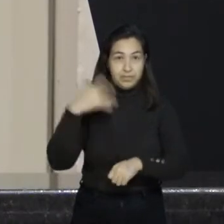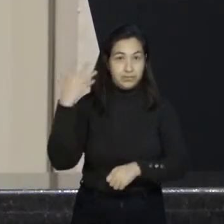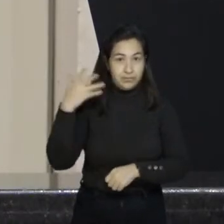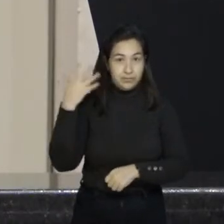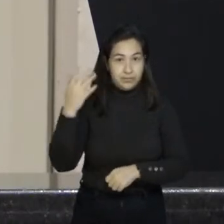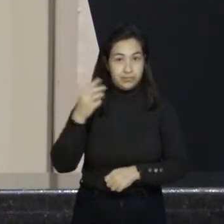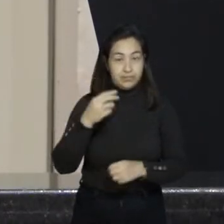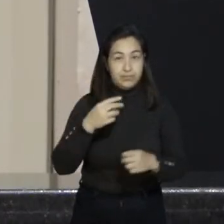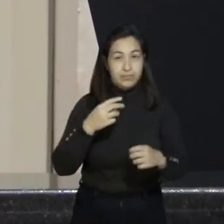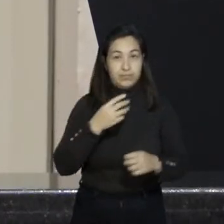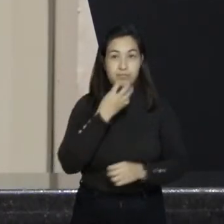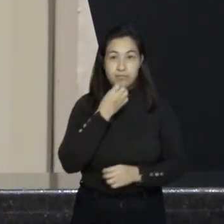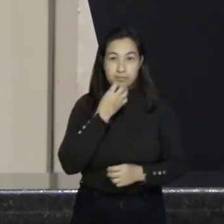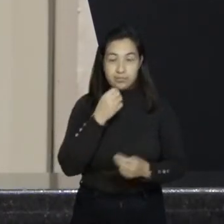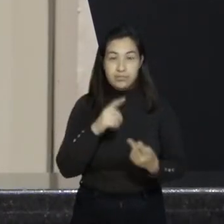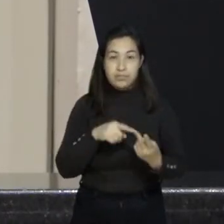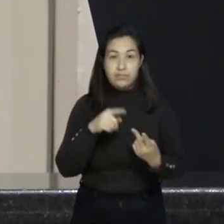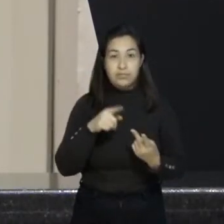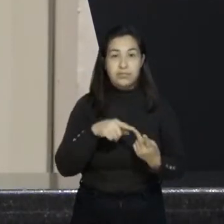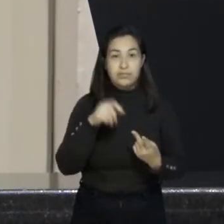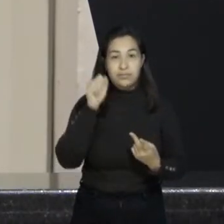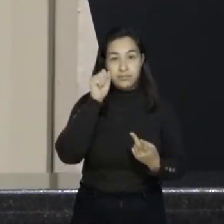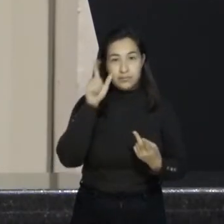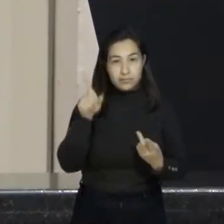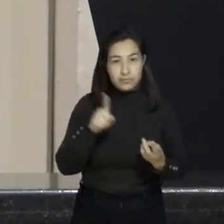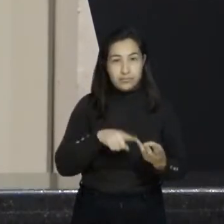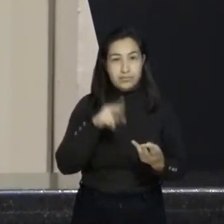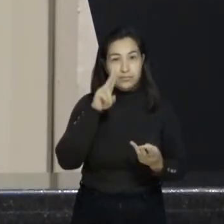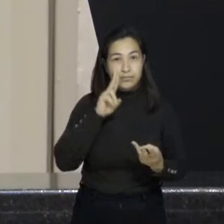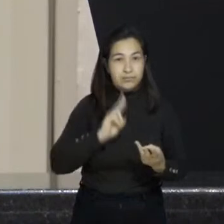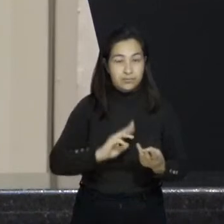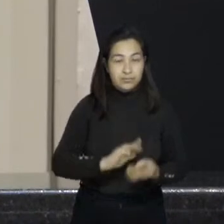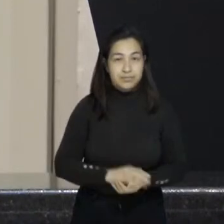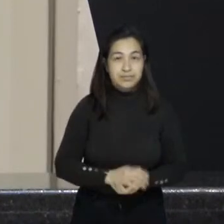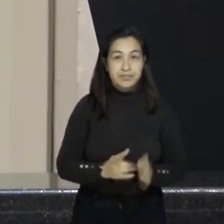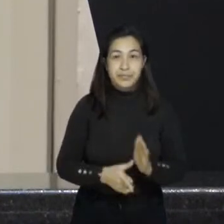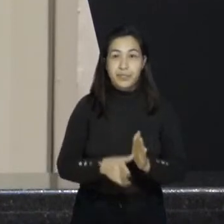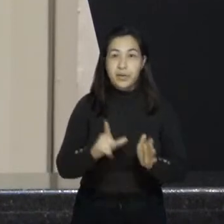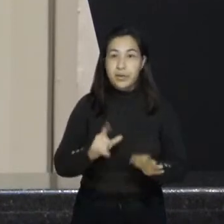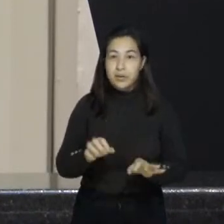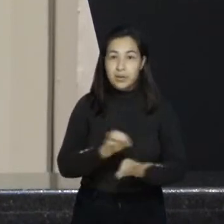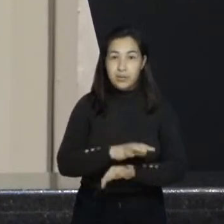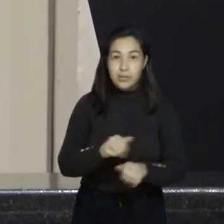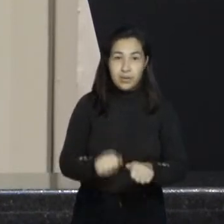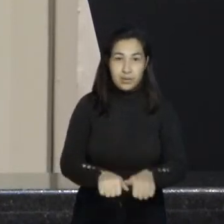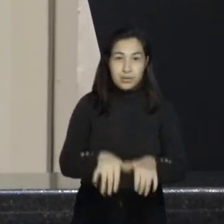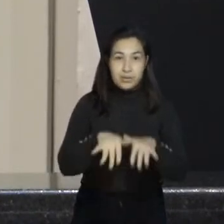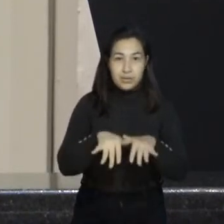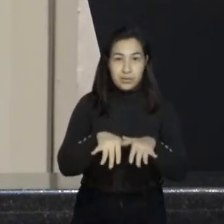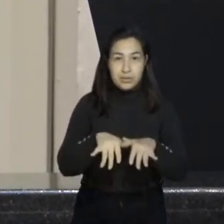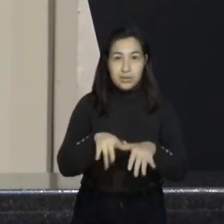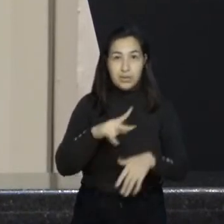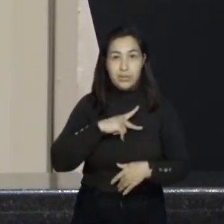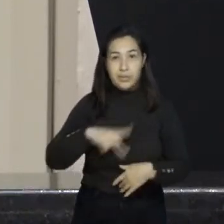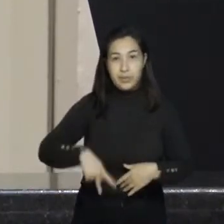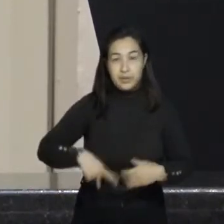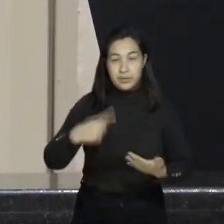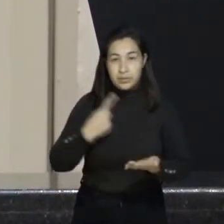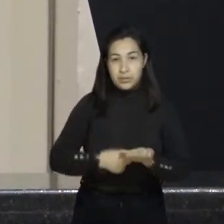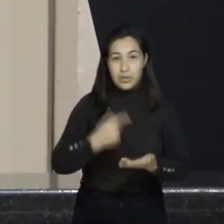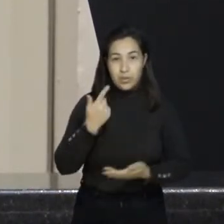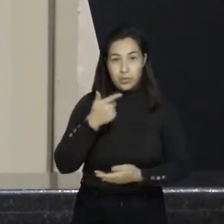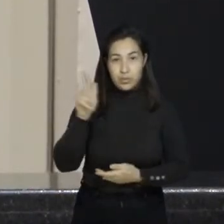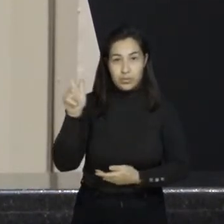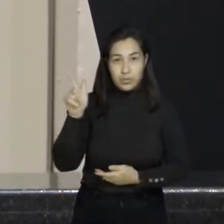Marquito antigo Lunelli evanados nada mais a venda a tratar e antes de encerrar a sessão o senhor presidente